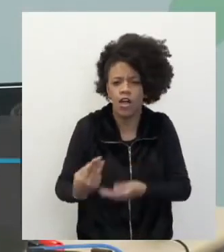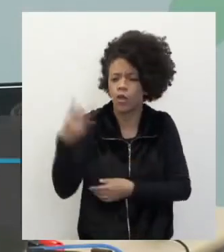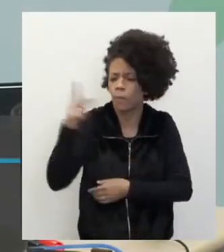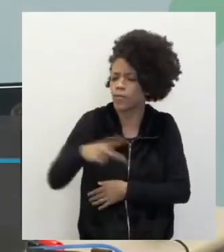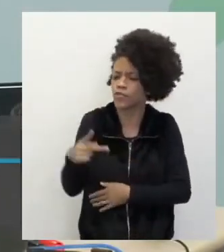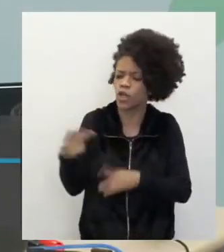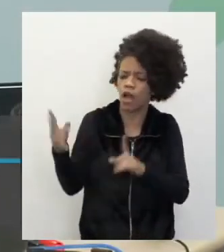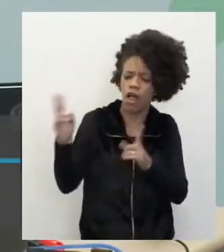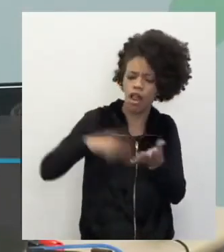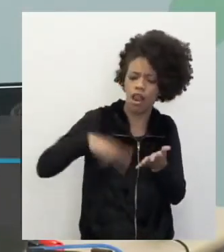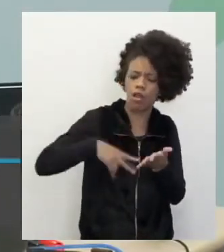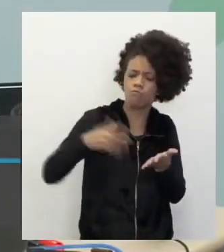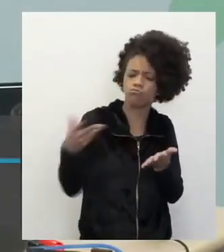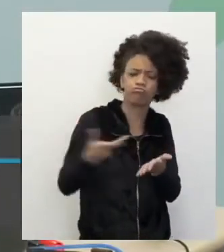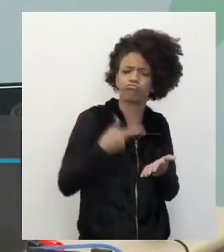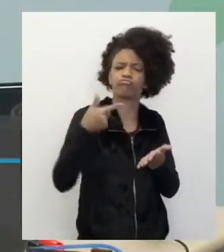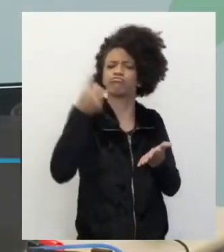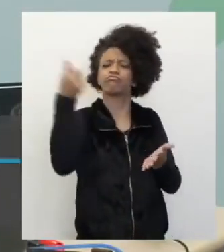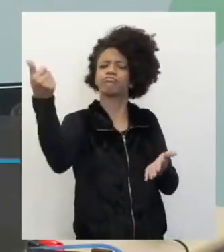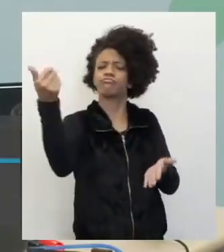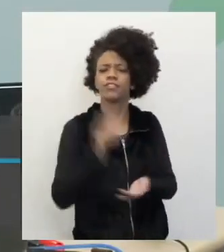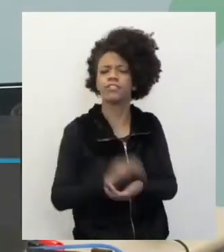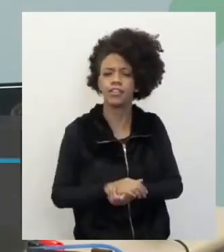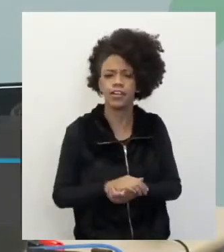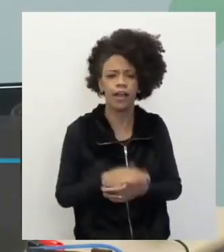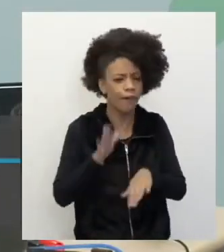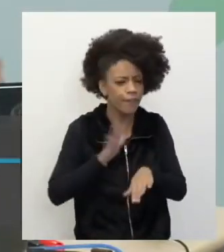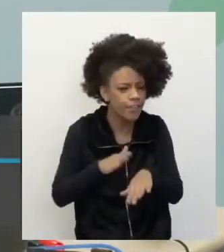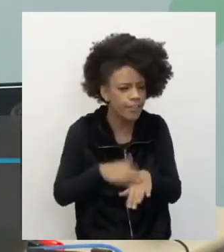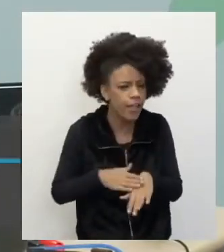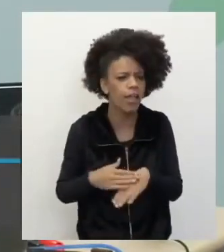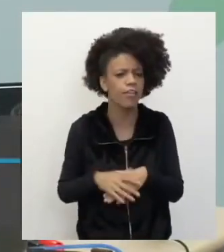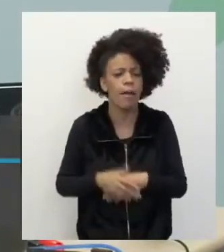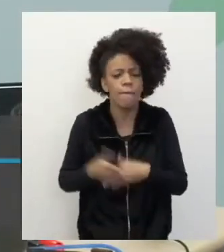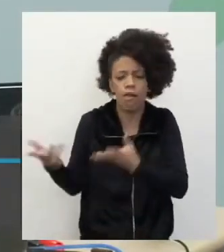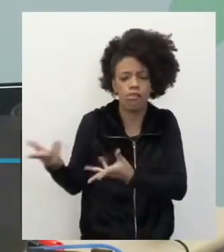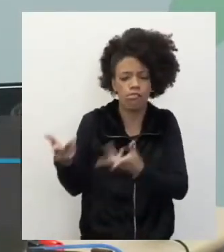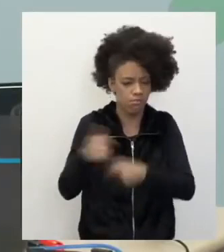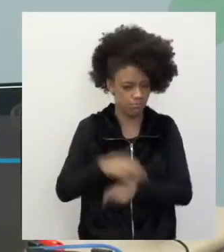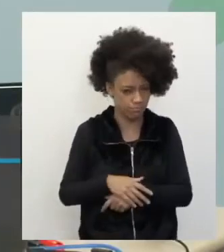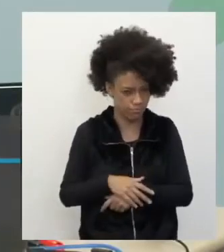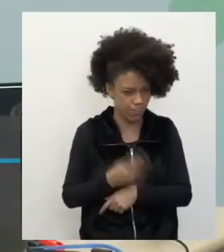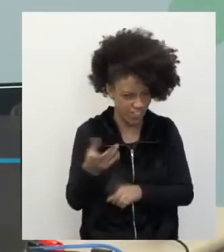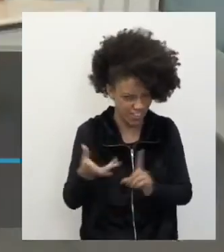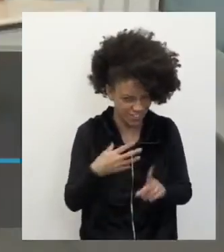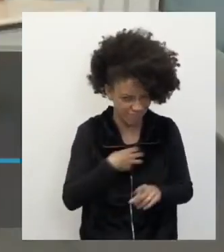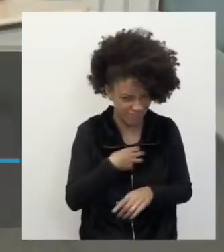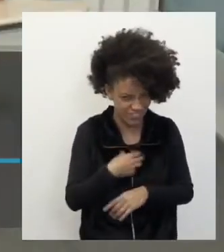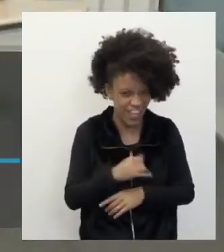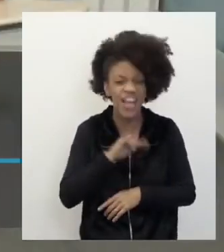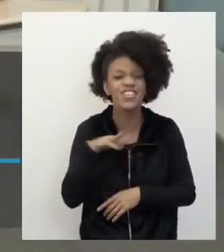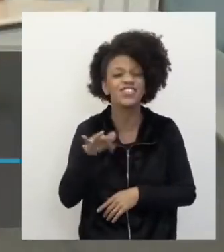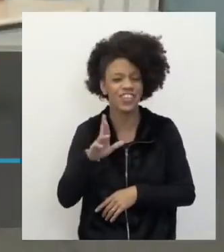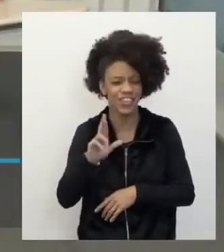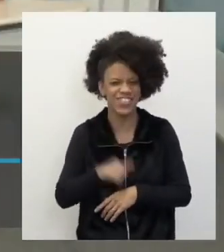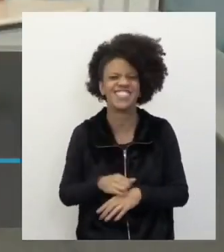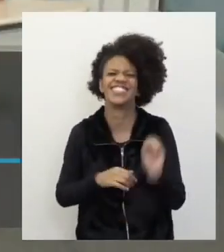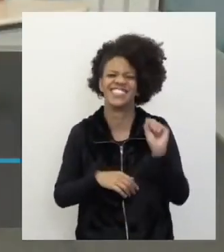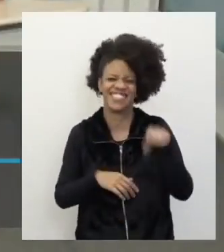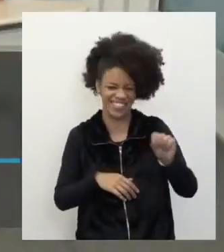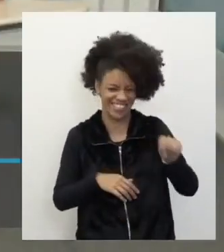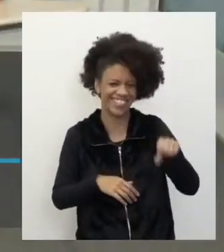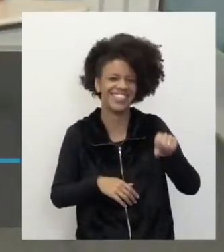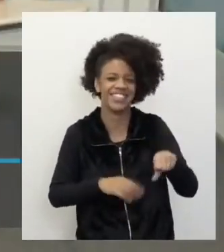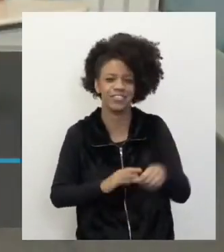esse texto que ele foi feito ali, né, para te convencer, te convenceu? A Jennifer disse que sim. Esse sim me